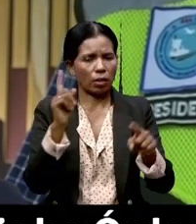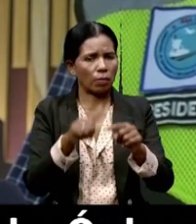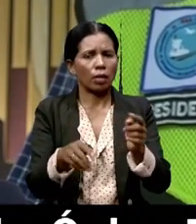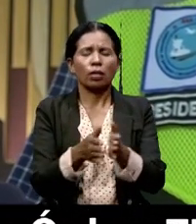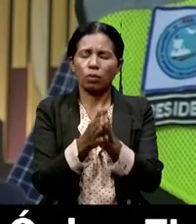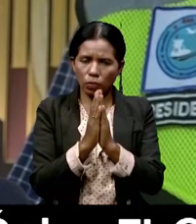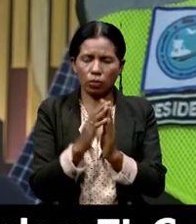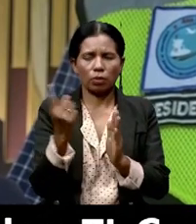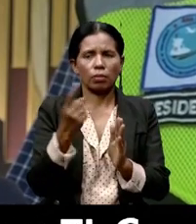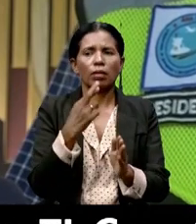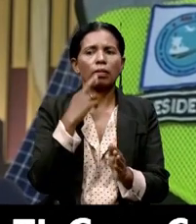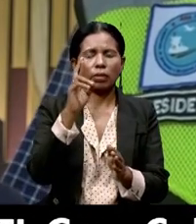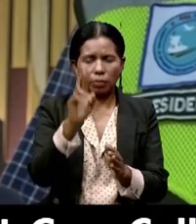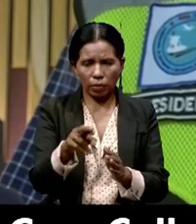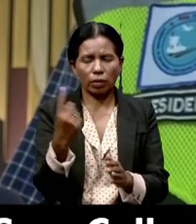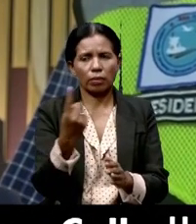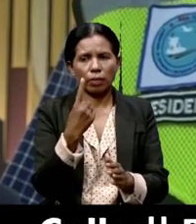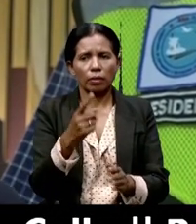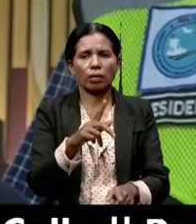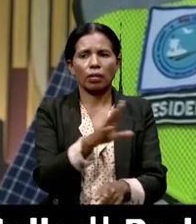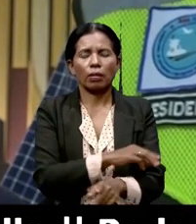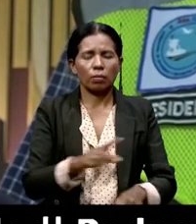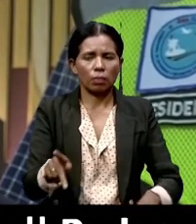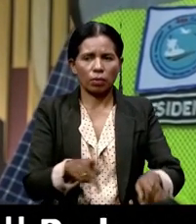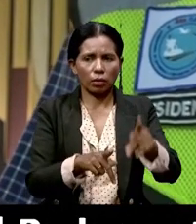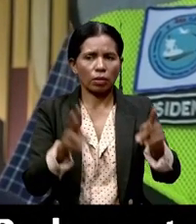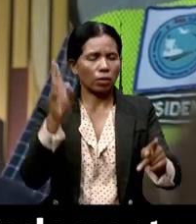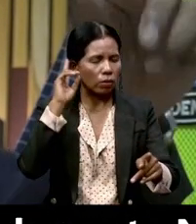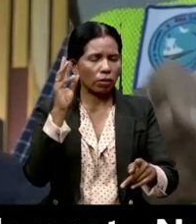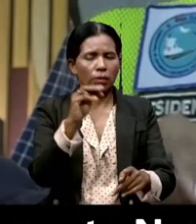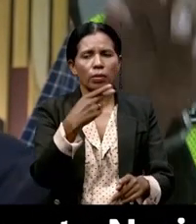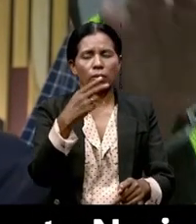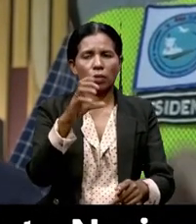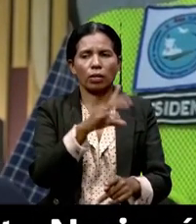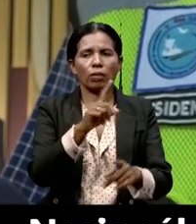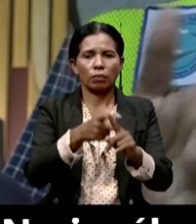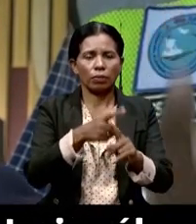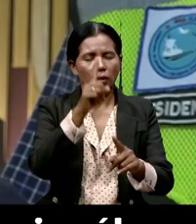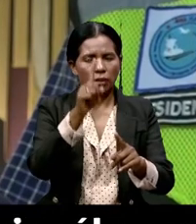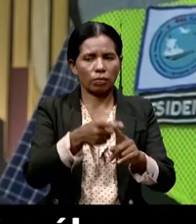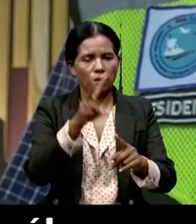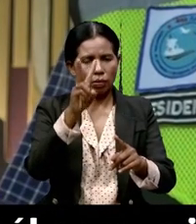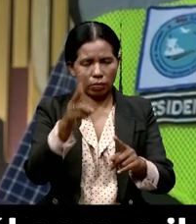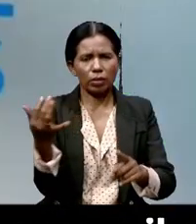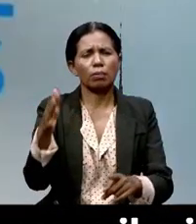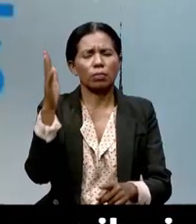Tamar resposta ma kubama ima kita nere. Publik sermos baro kona rona Miguel Mantelo atre fulan ida fulan ruwa ni sermos